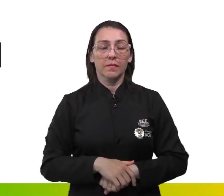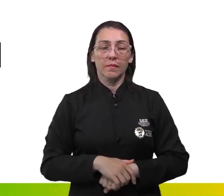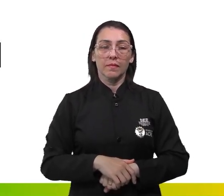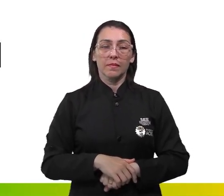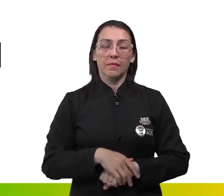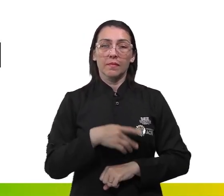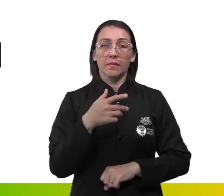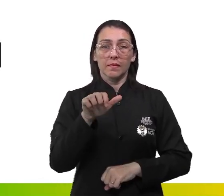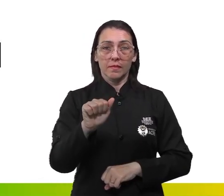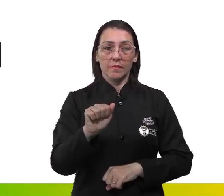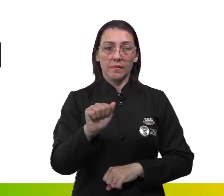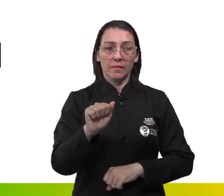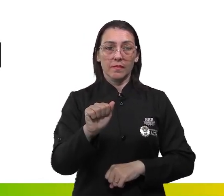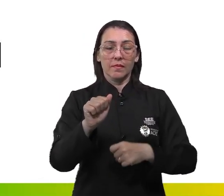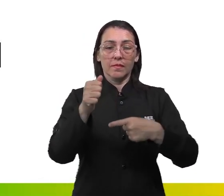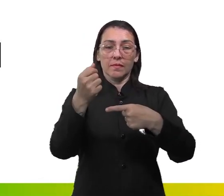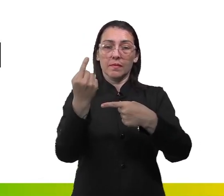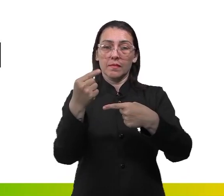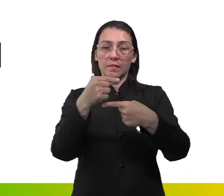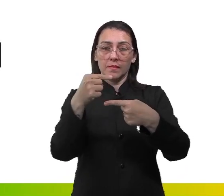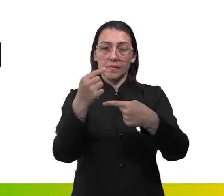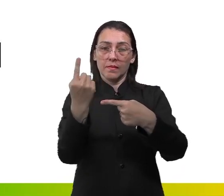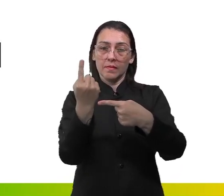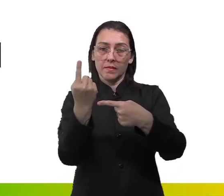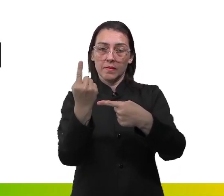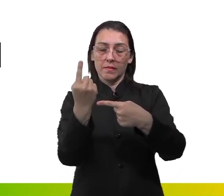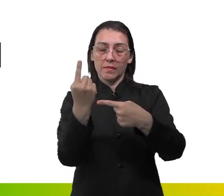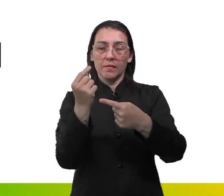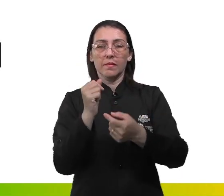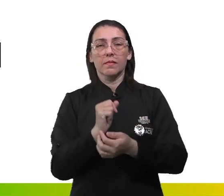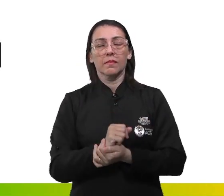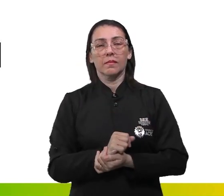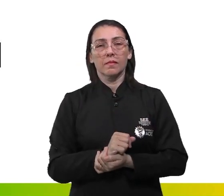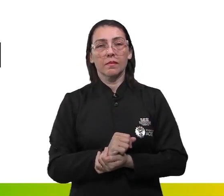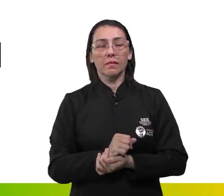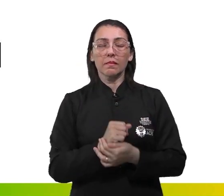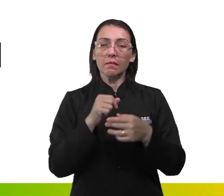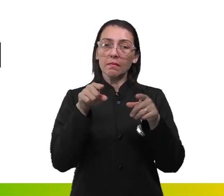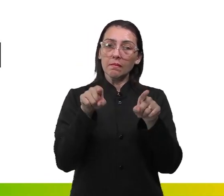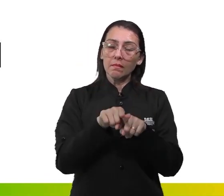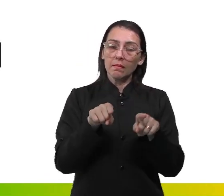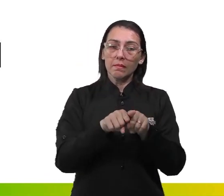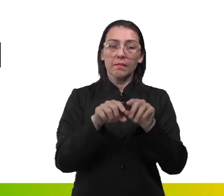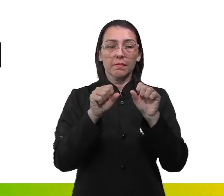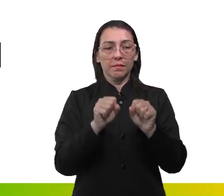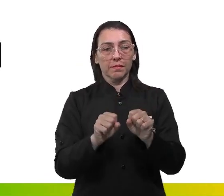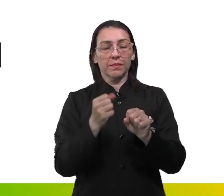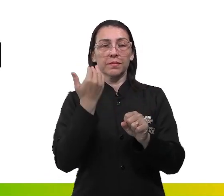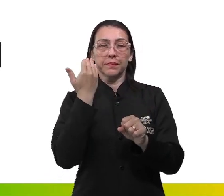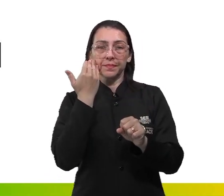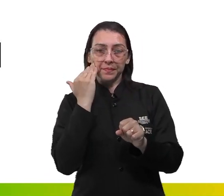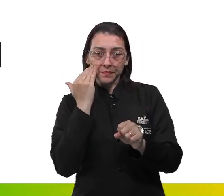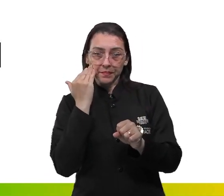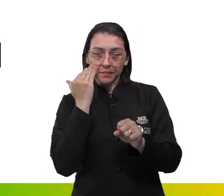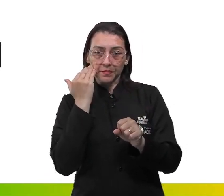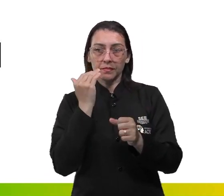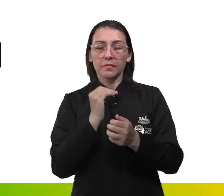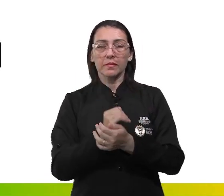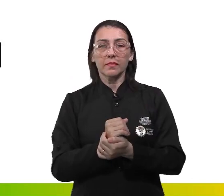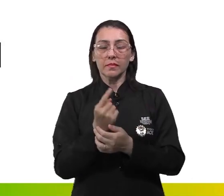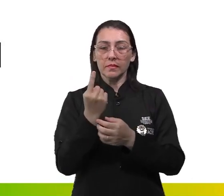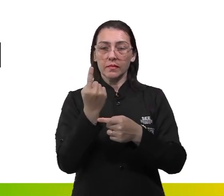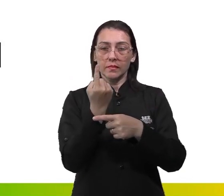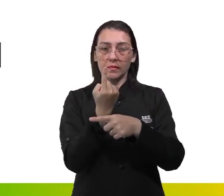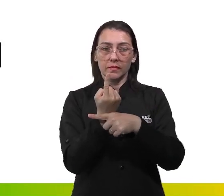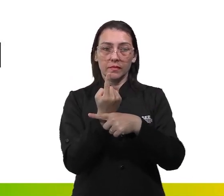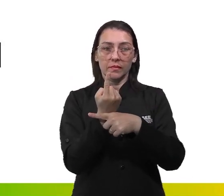aqui por A elevado a menos 1. Esse A elevado a menos 1, ele também pode ser entendido como 1 sobre